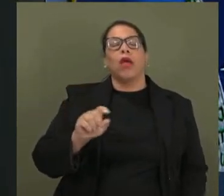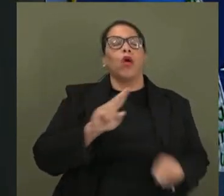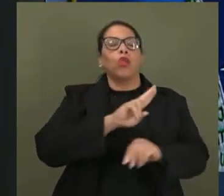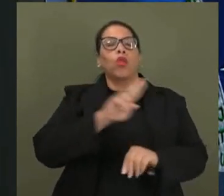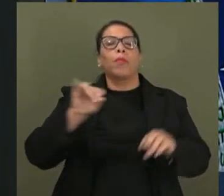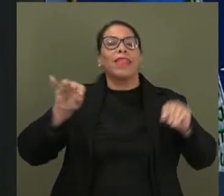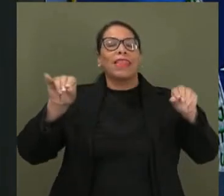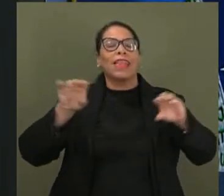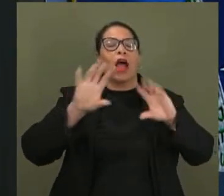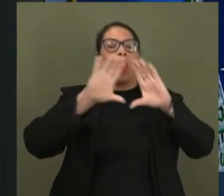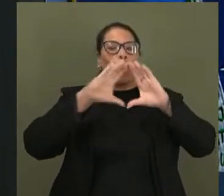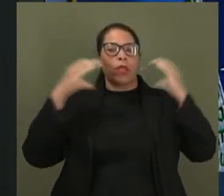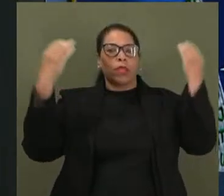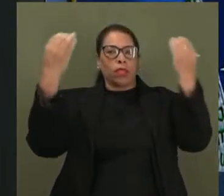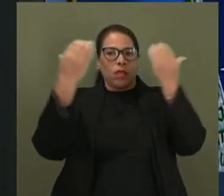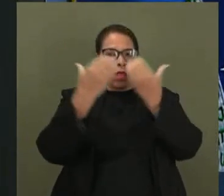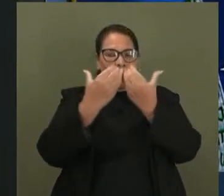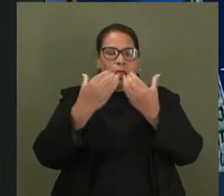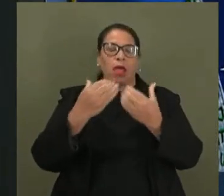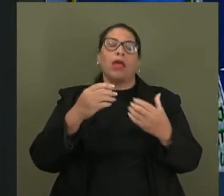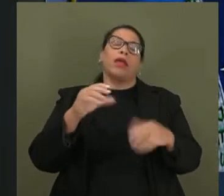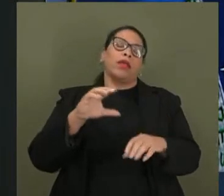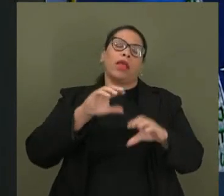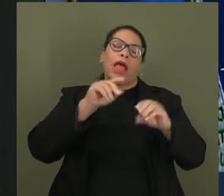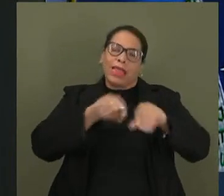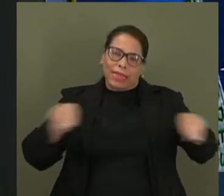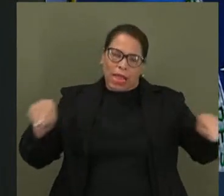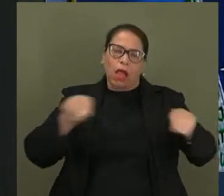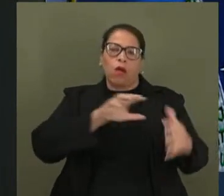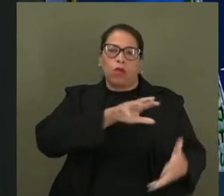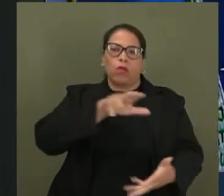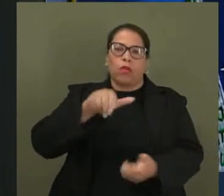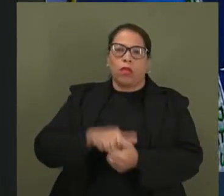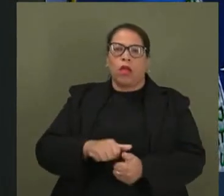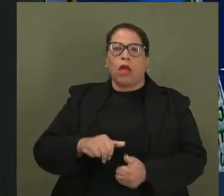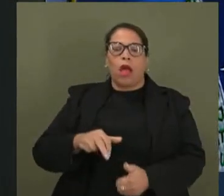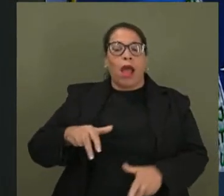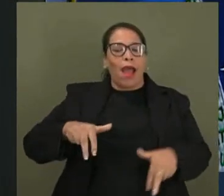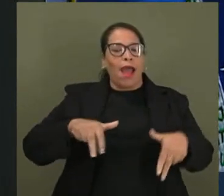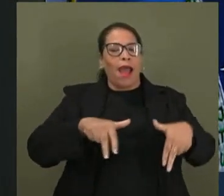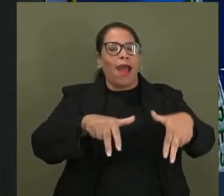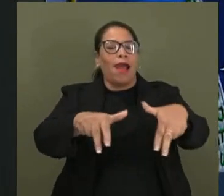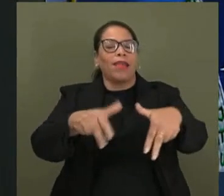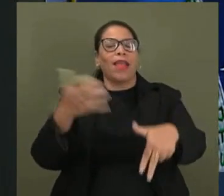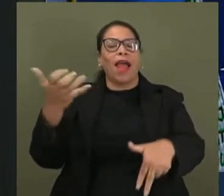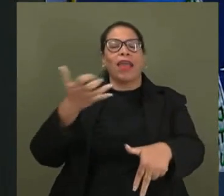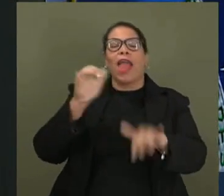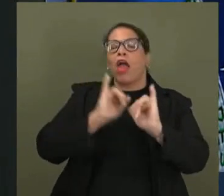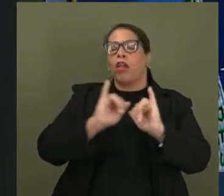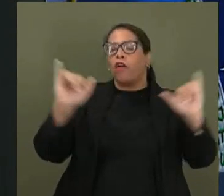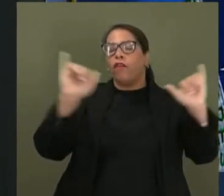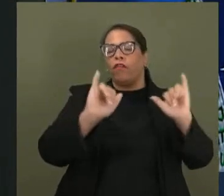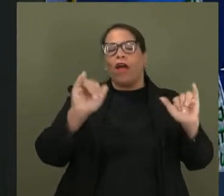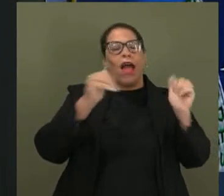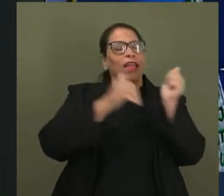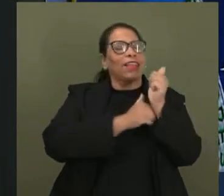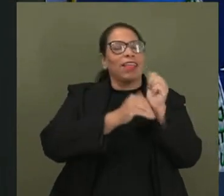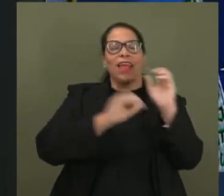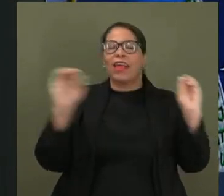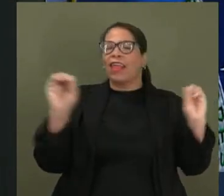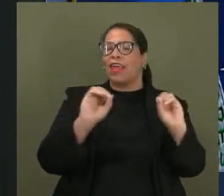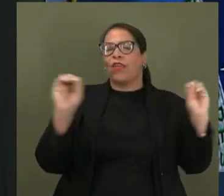E tem um trecho dela, logo no começo, que diz assim: anda, quero te dizer nenhum